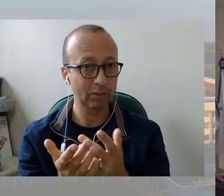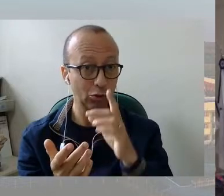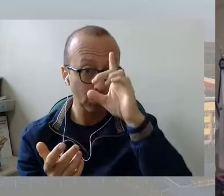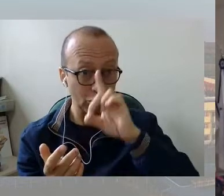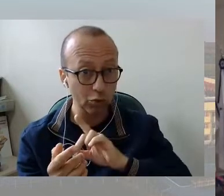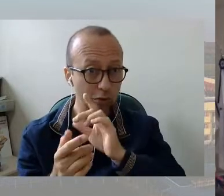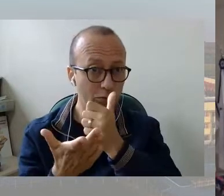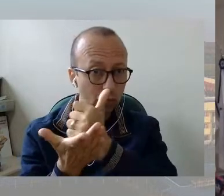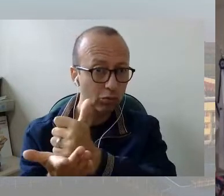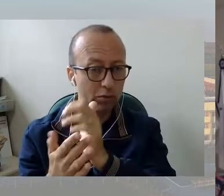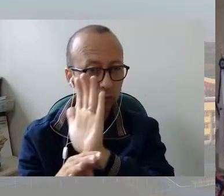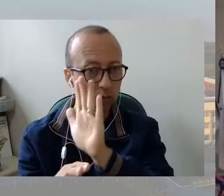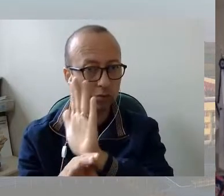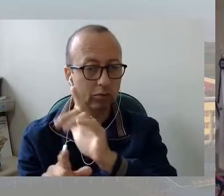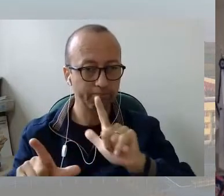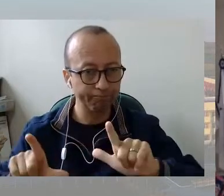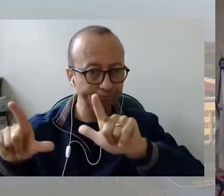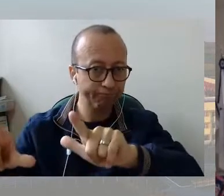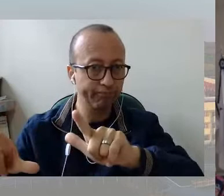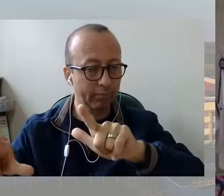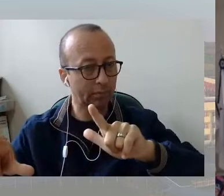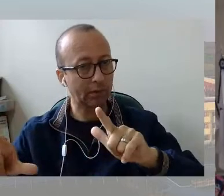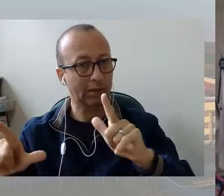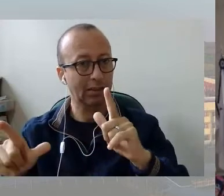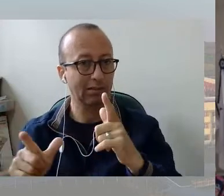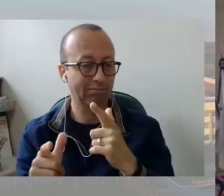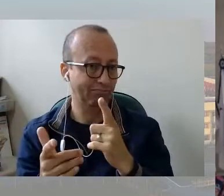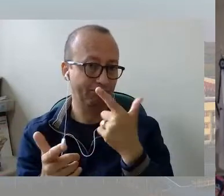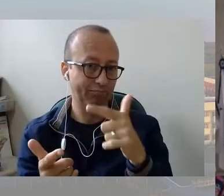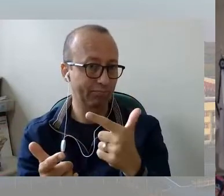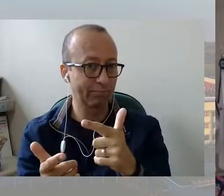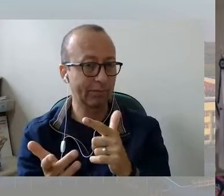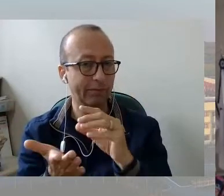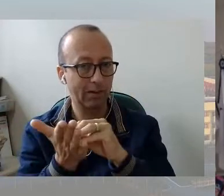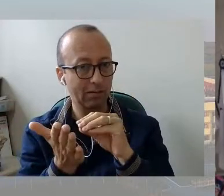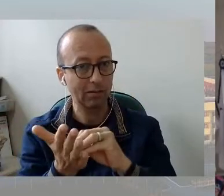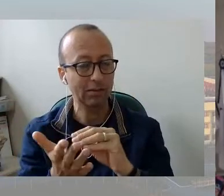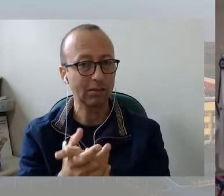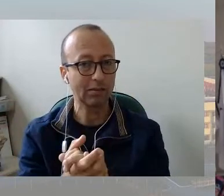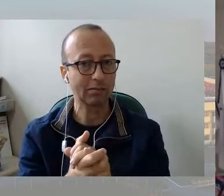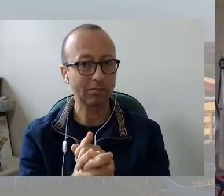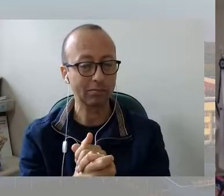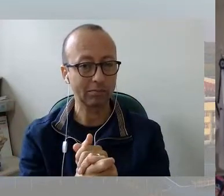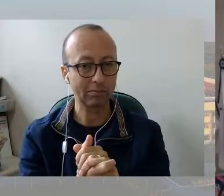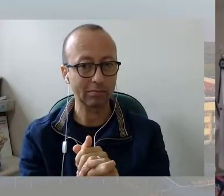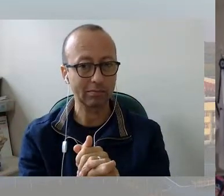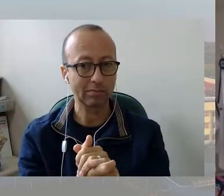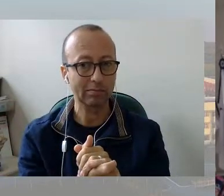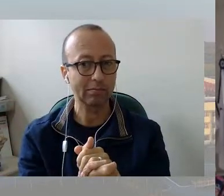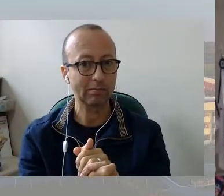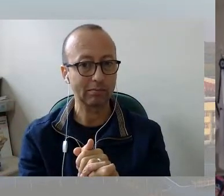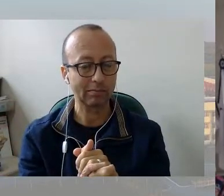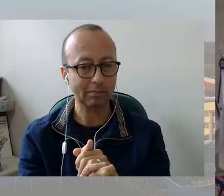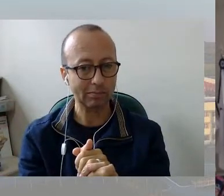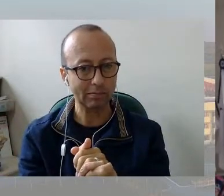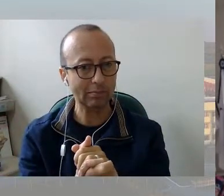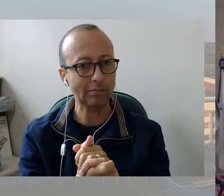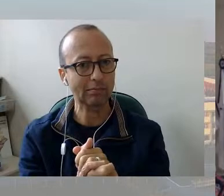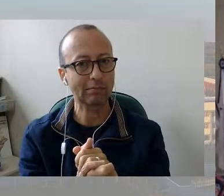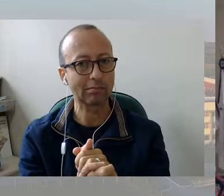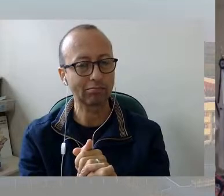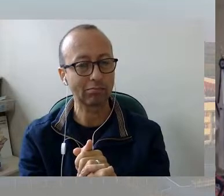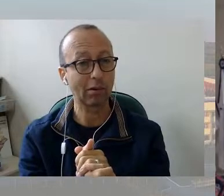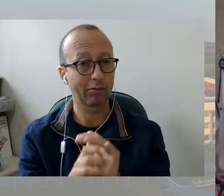Os Neabes, que têm a sua grandeza e importância dentro das instituições superiores, foram feridos na sua vontade de assistir esse momento